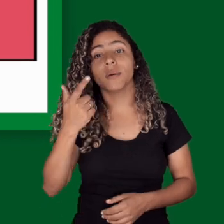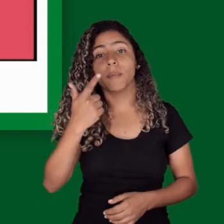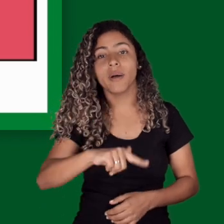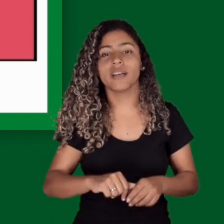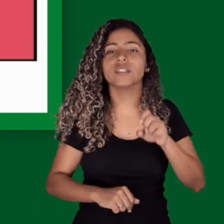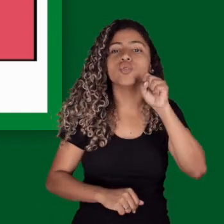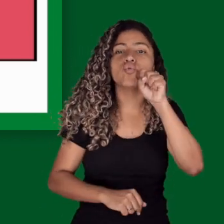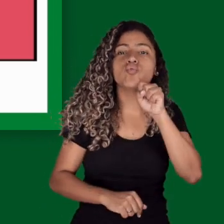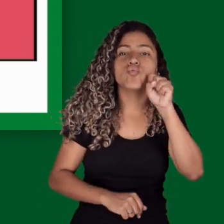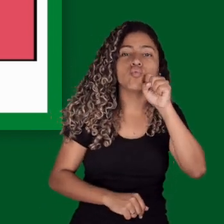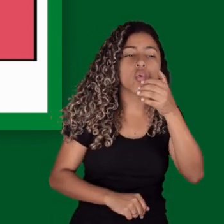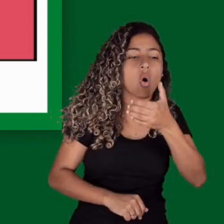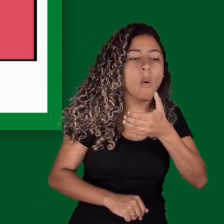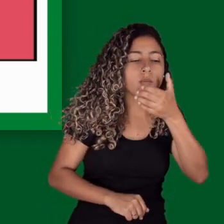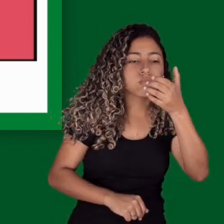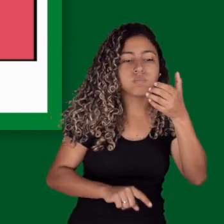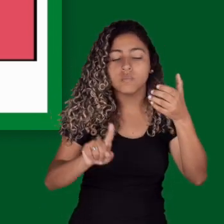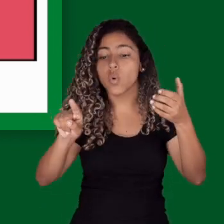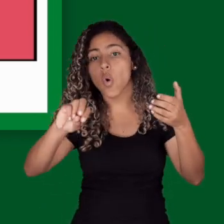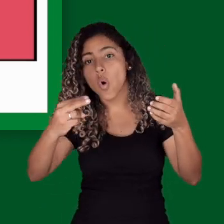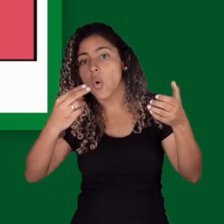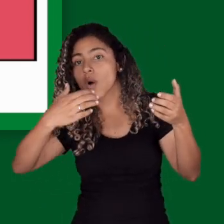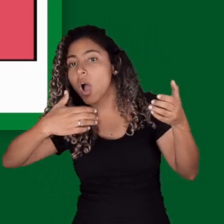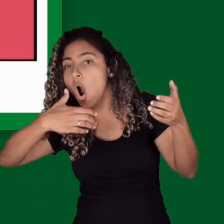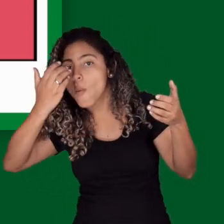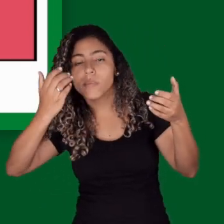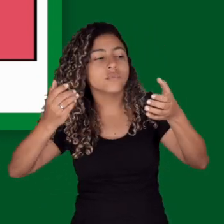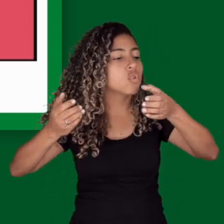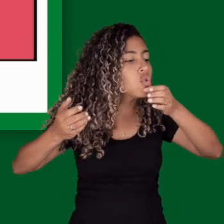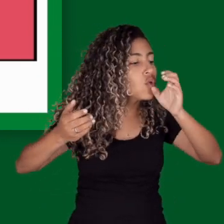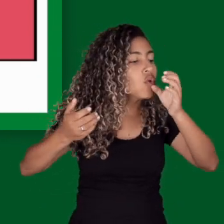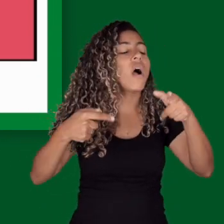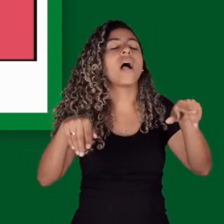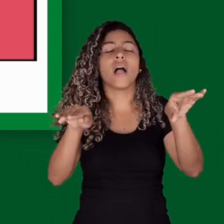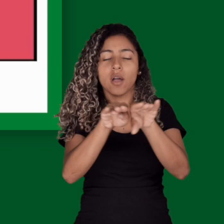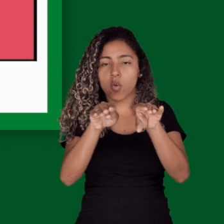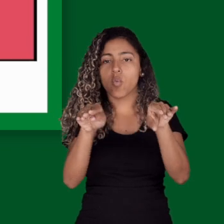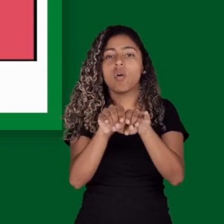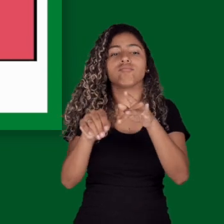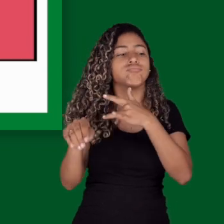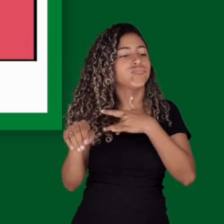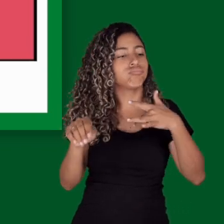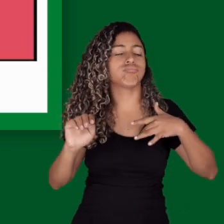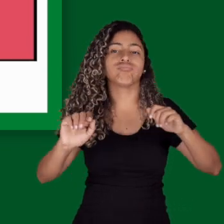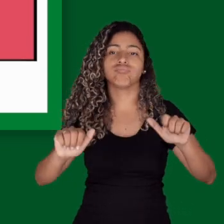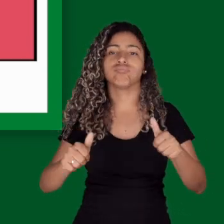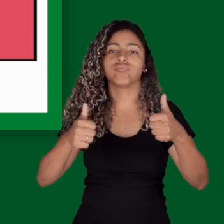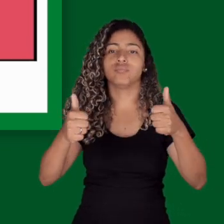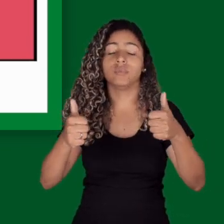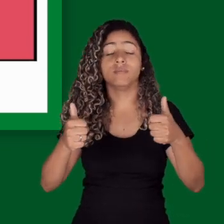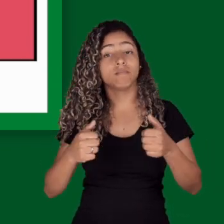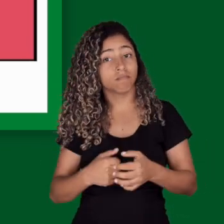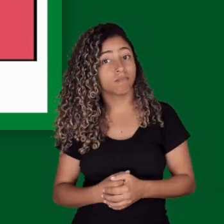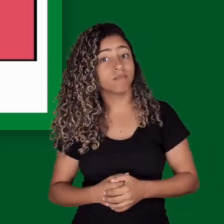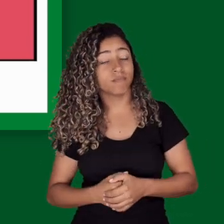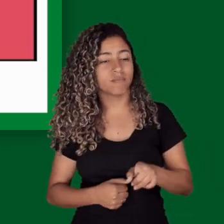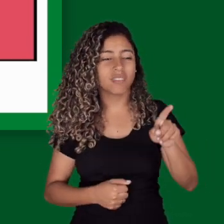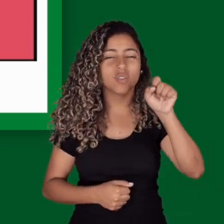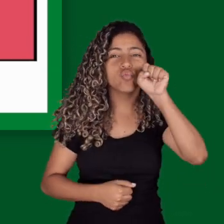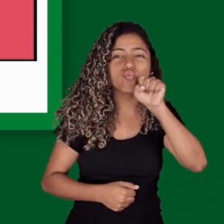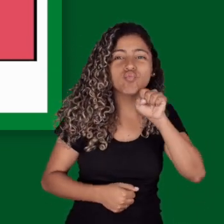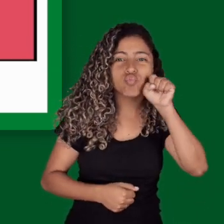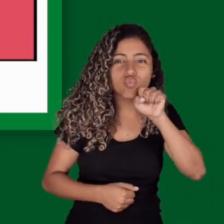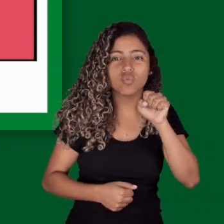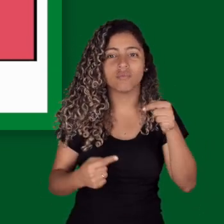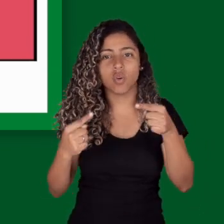Outro mito, né? O suco de fruta é tão saudável como a fruta. Nos sucos de fruta, a gente é um